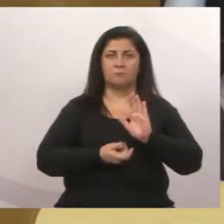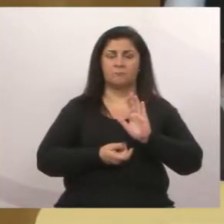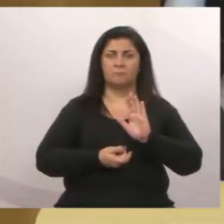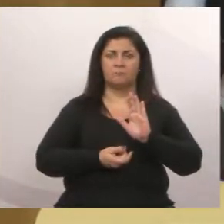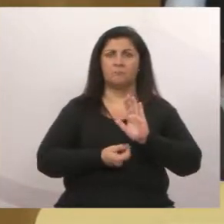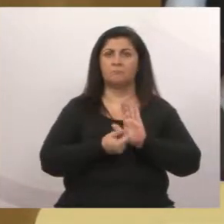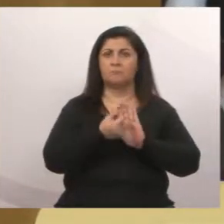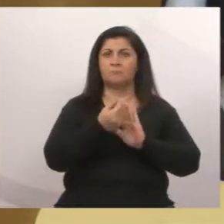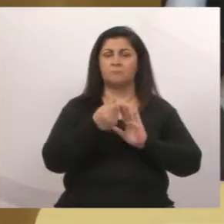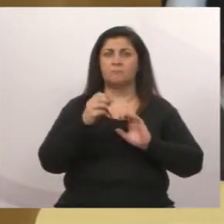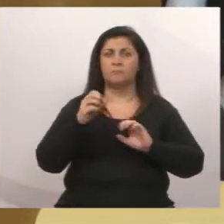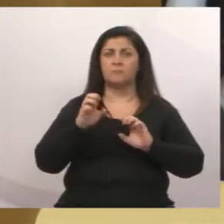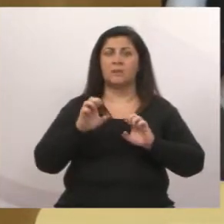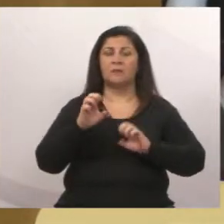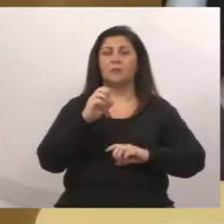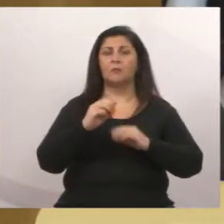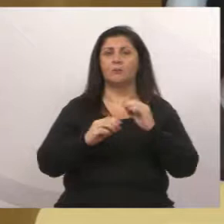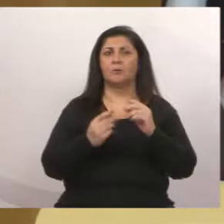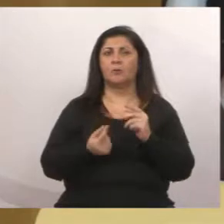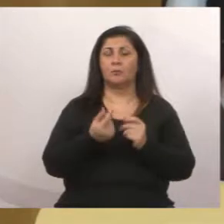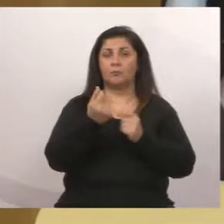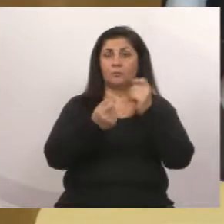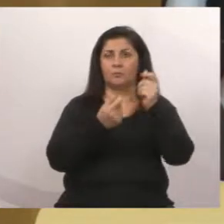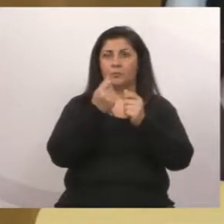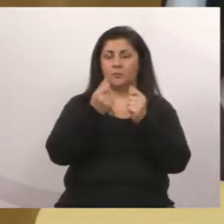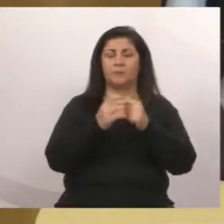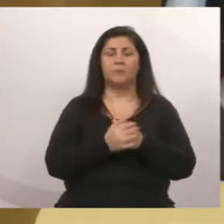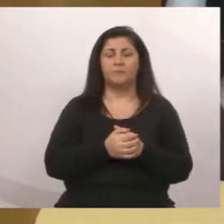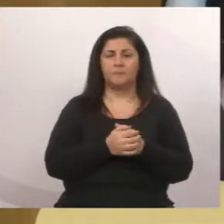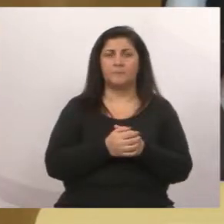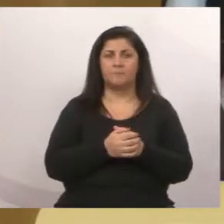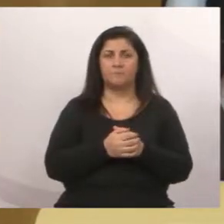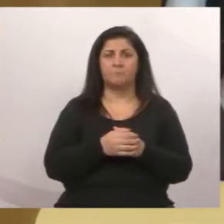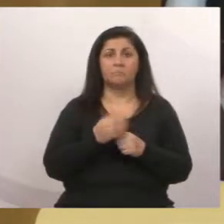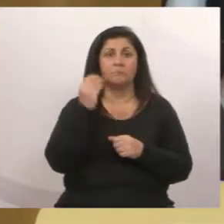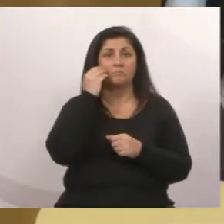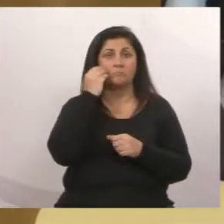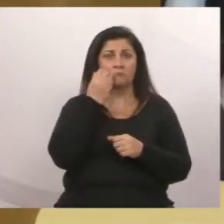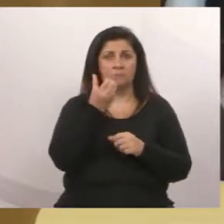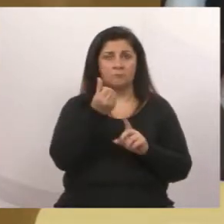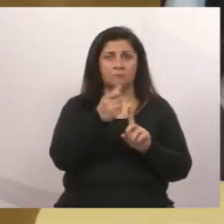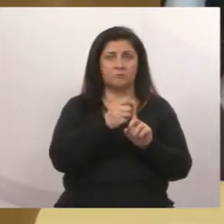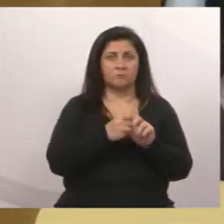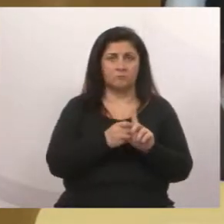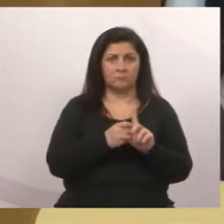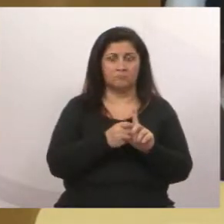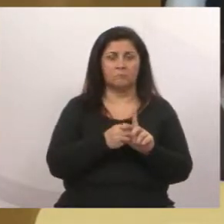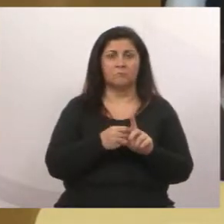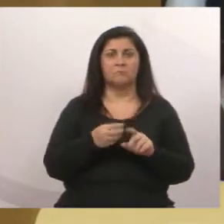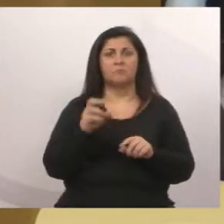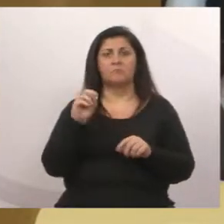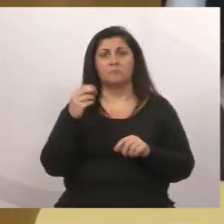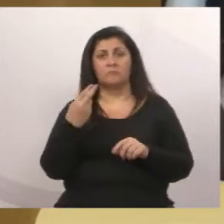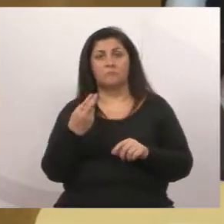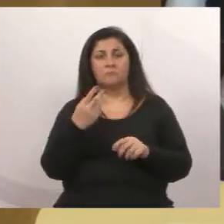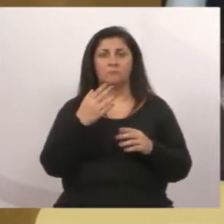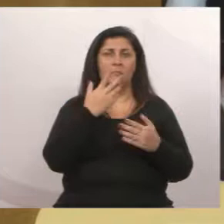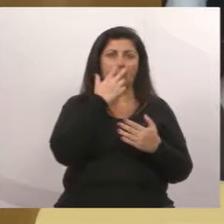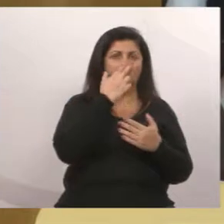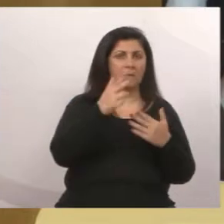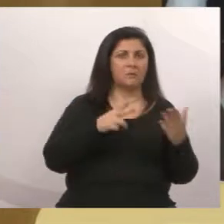Ciências Contábeis, experiência mínima de 6 meses na área ou em atividade similar, com ênfase